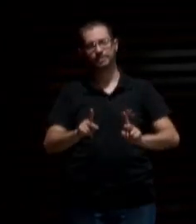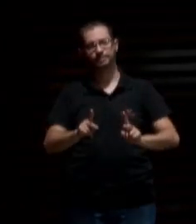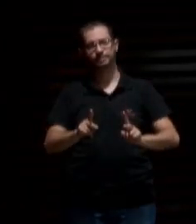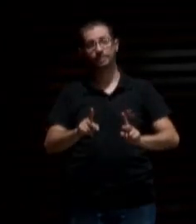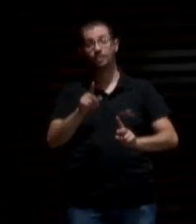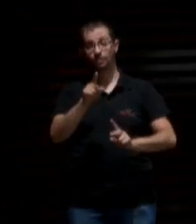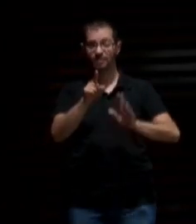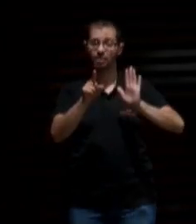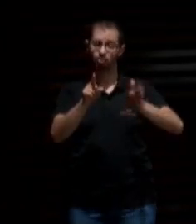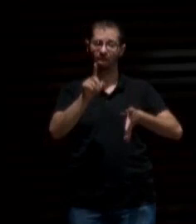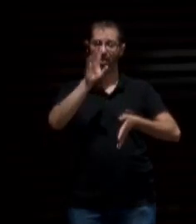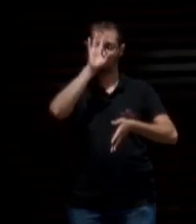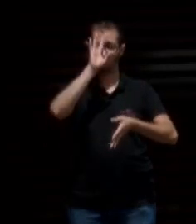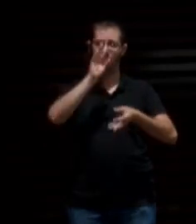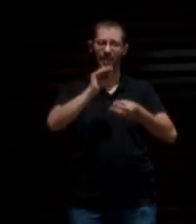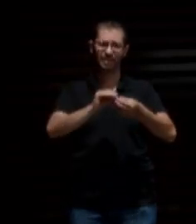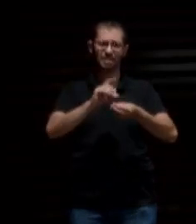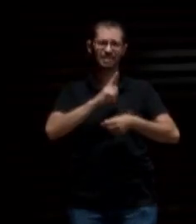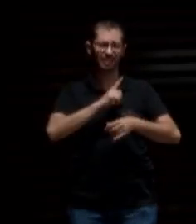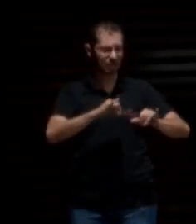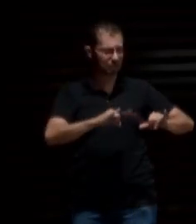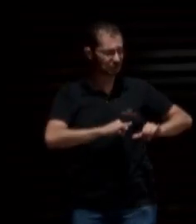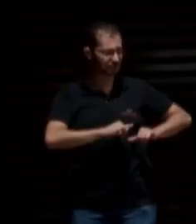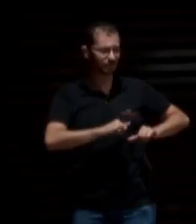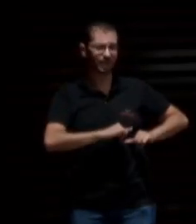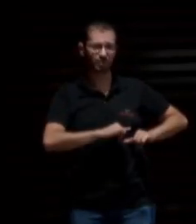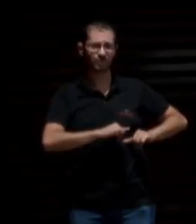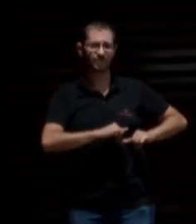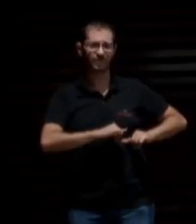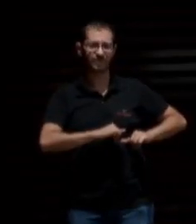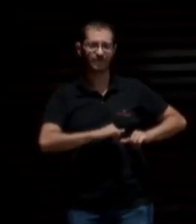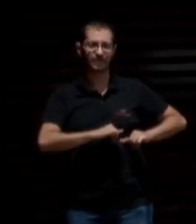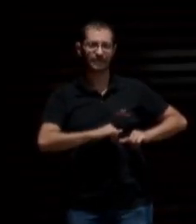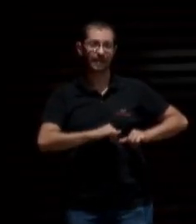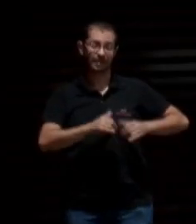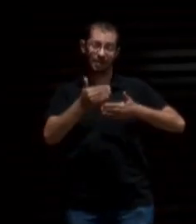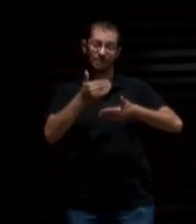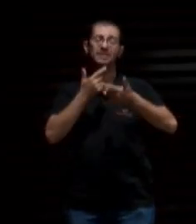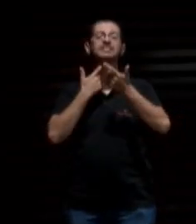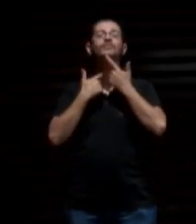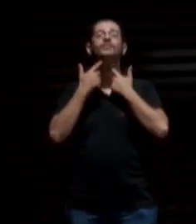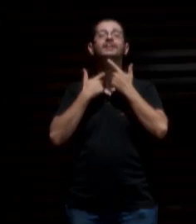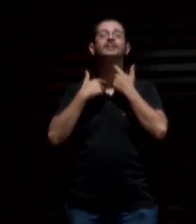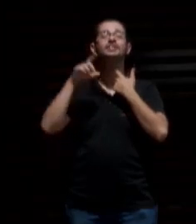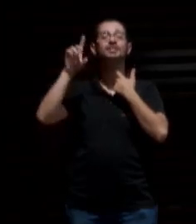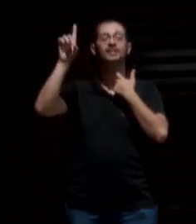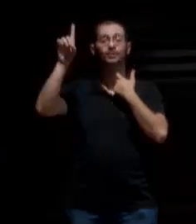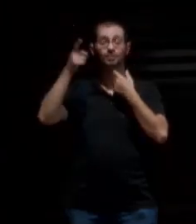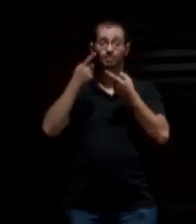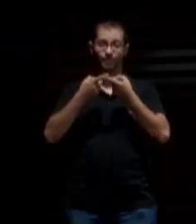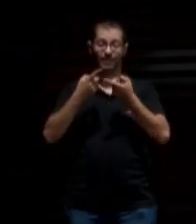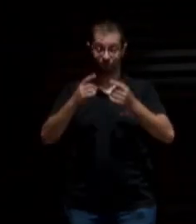Agora que você entende que há um sofrimento que a gente sofre, segundo a vontade de Deus, que é aquele sofrimento que a gente sofre como